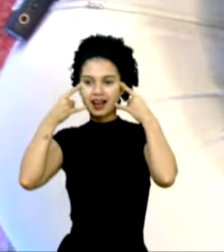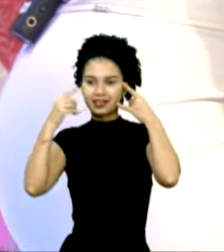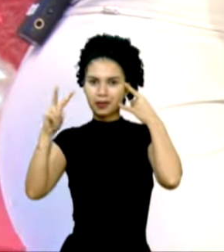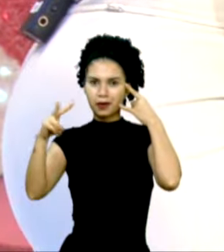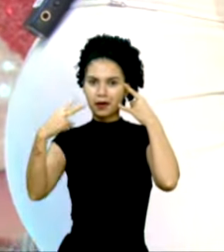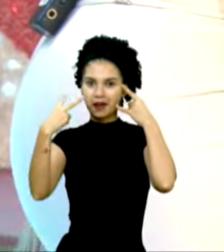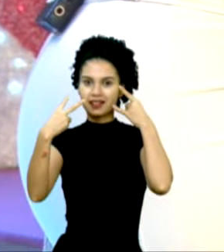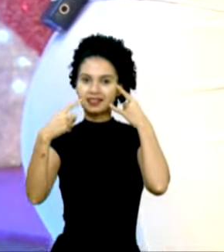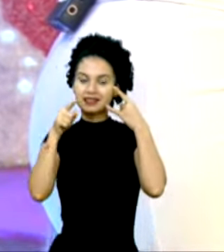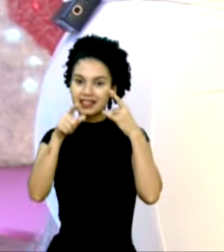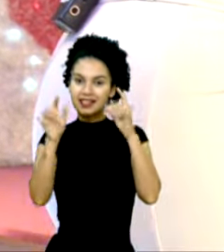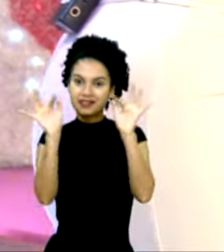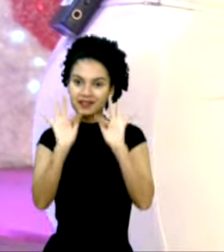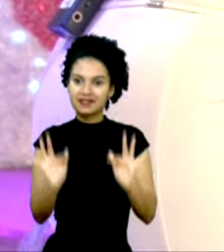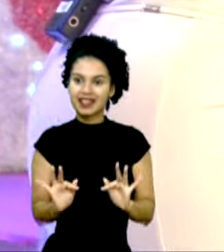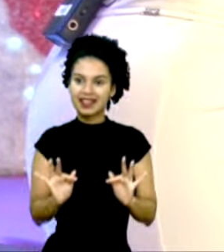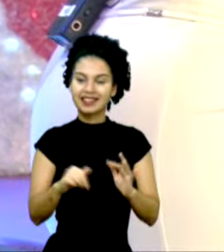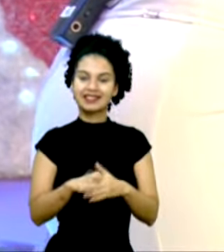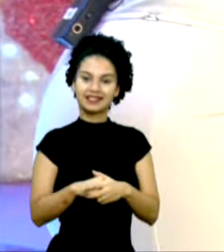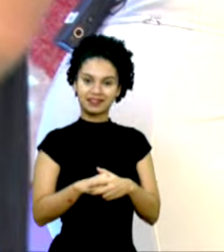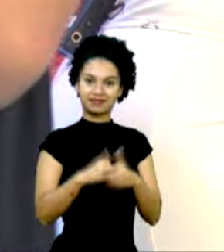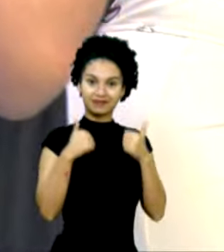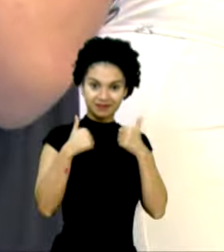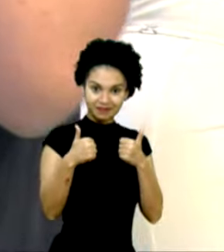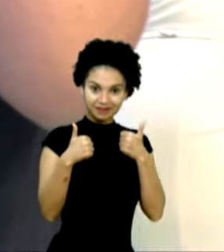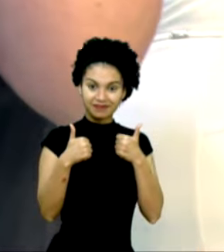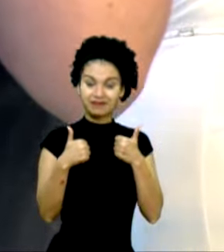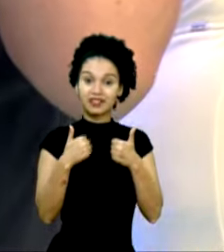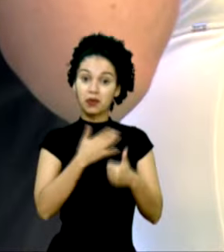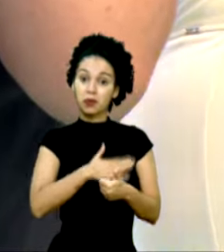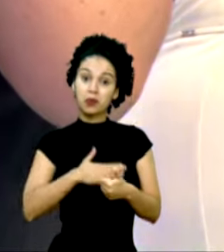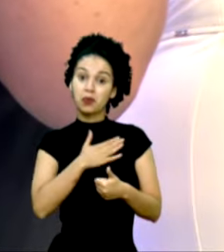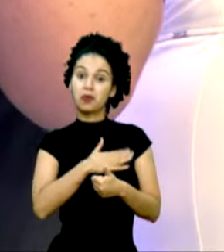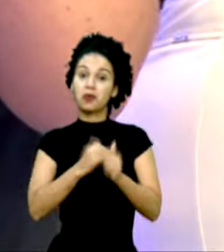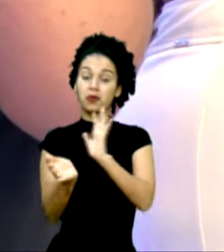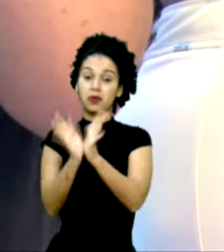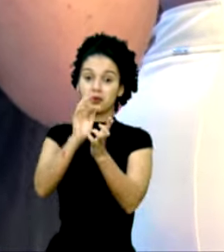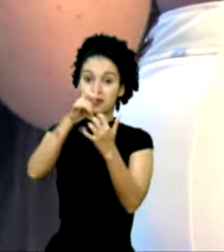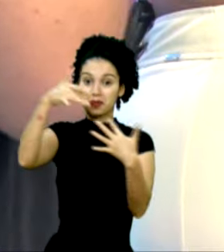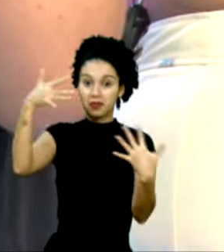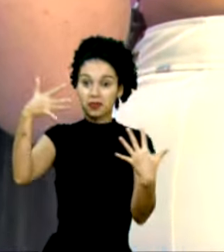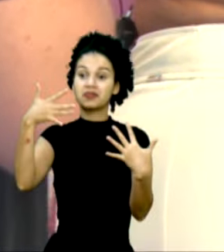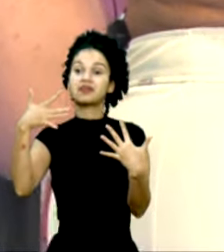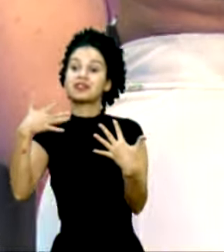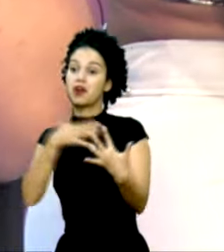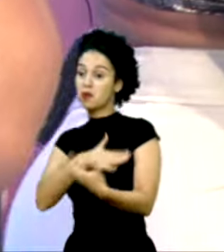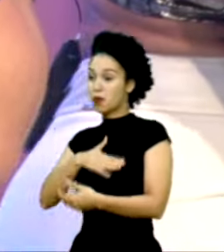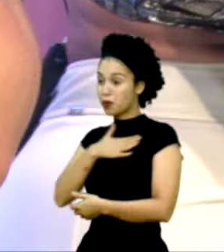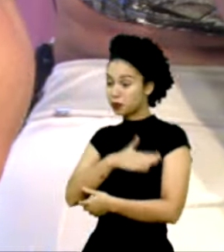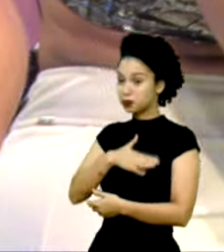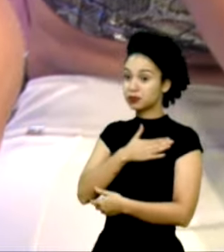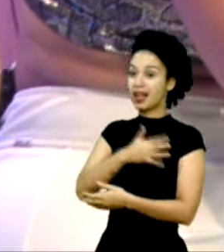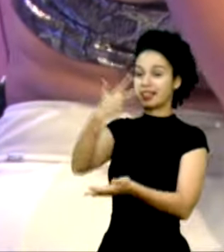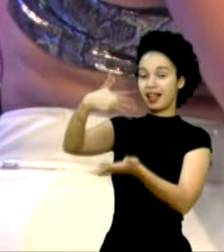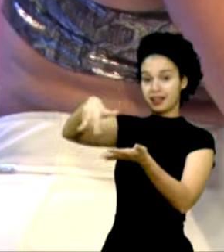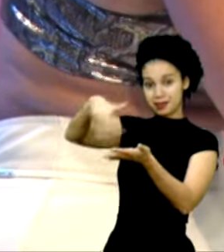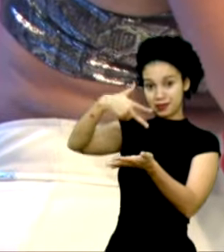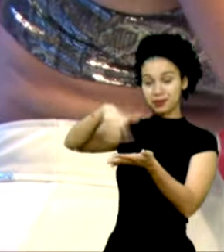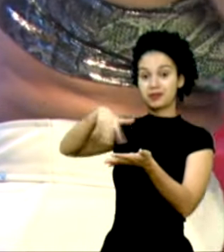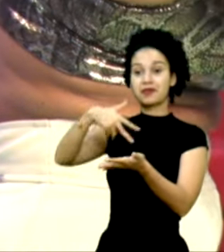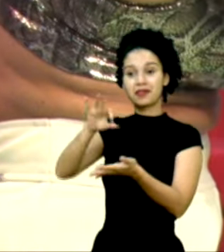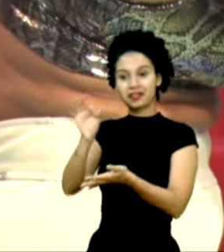tá feliz? Tá gostando do programa? Tô gostando. Já dançou, foi muito ali